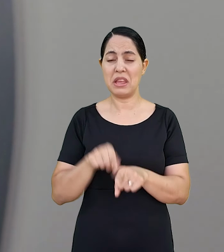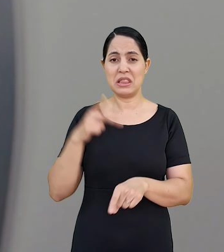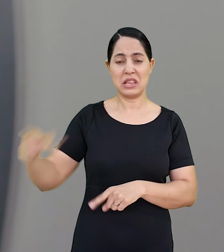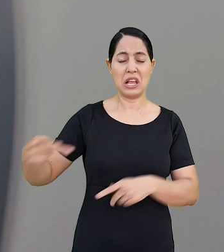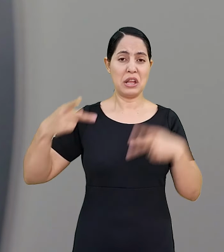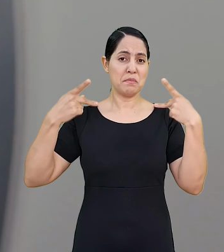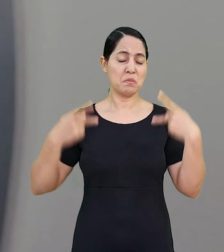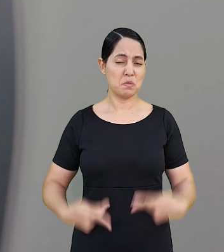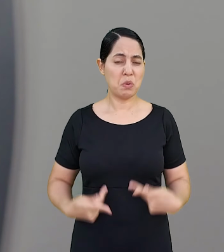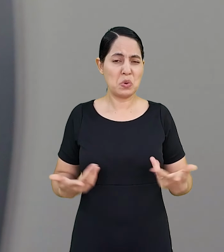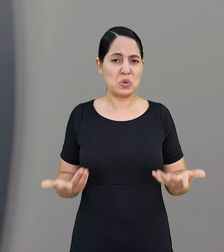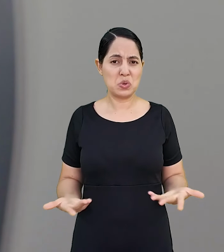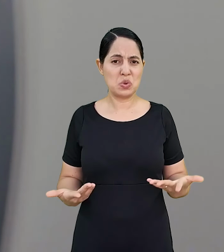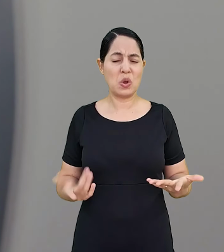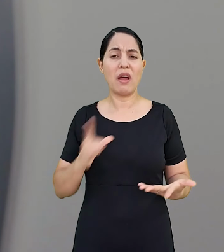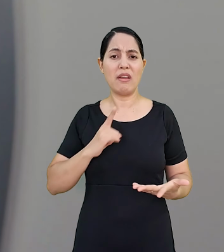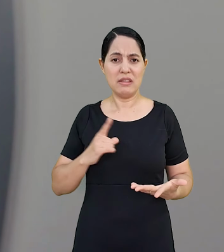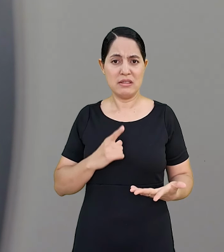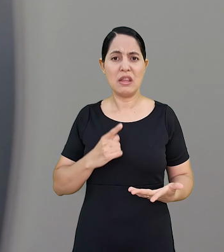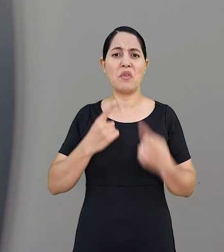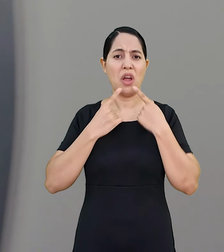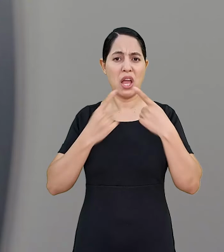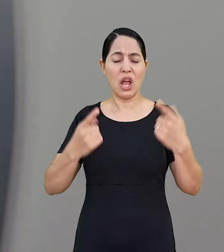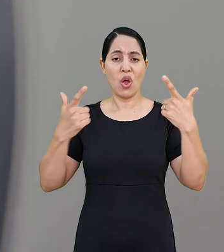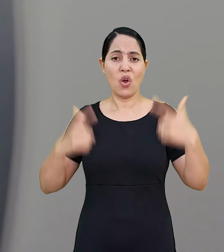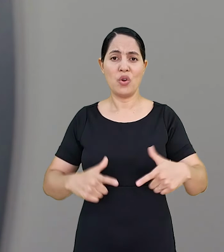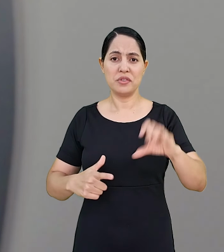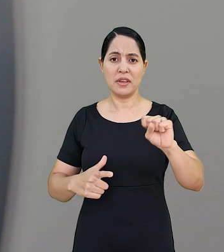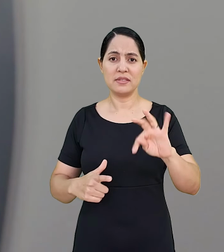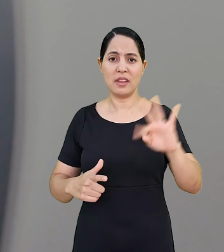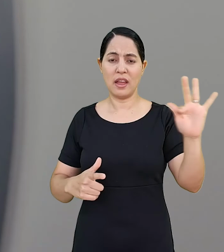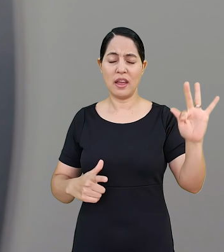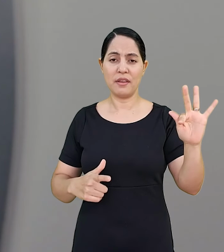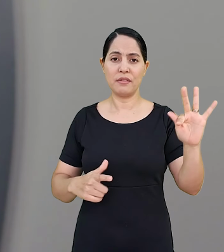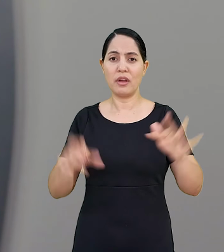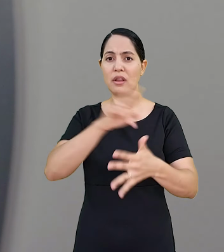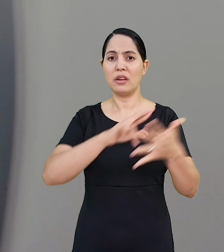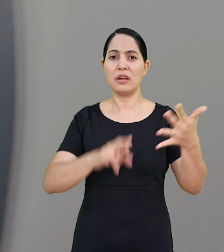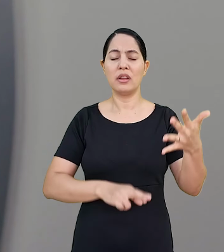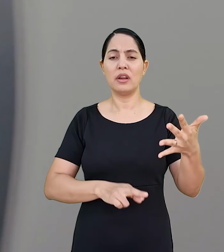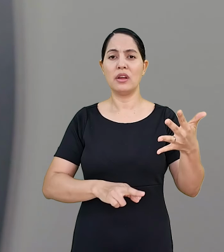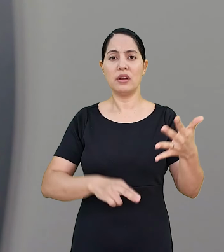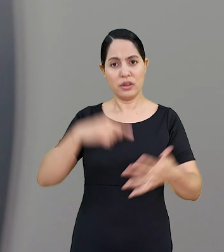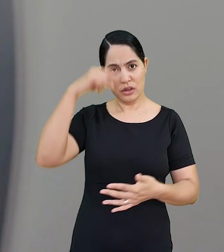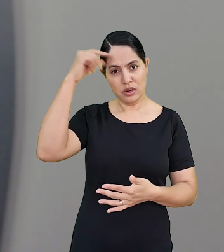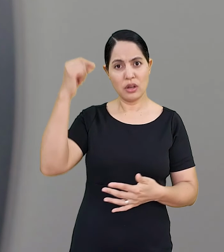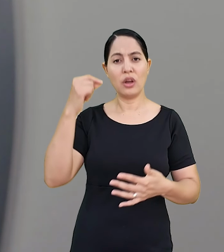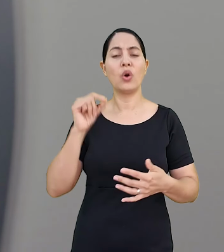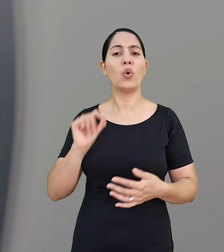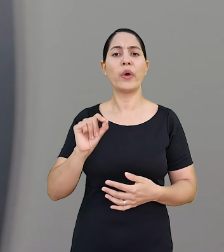condutas que foram objeto de uma reclamação feita pelo Supremo Tribunal Federal, de relatoria do ministro Gilmar Mendes,